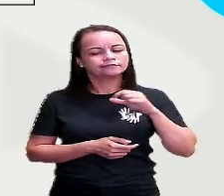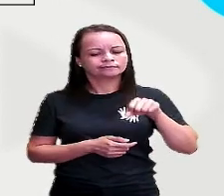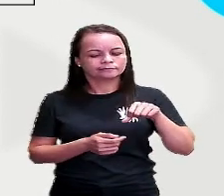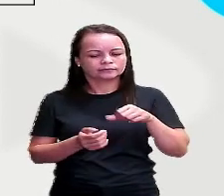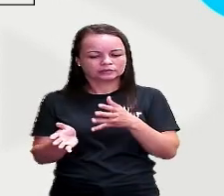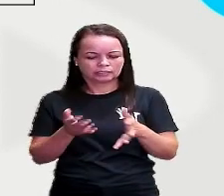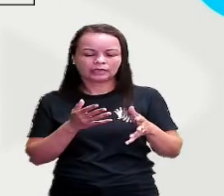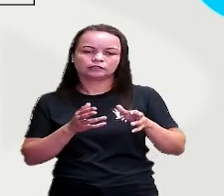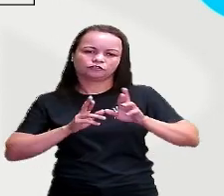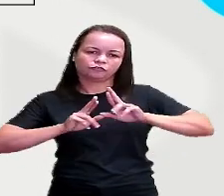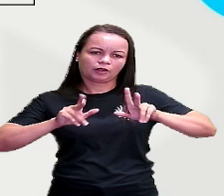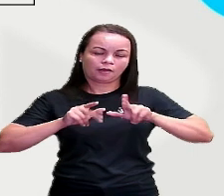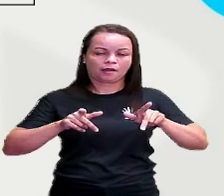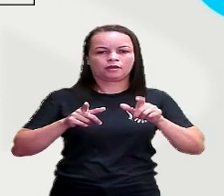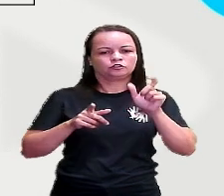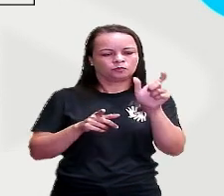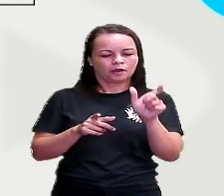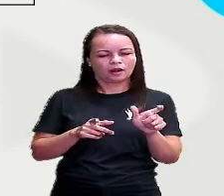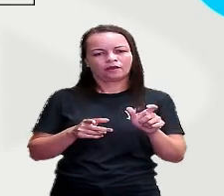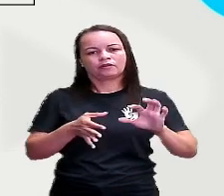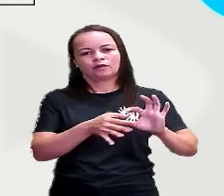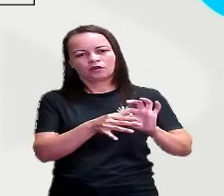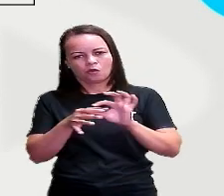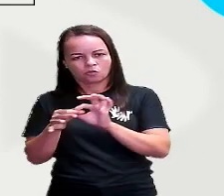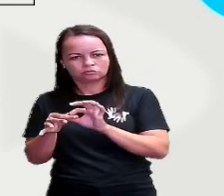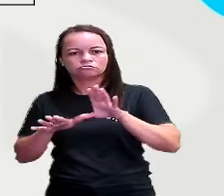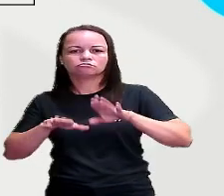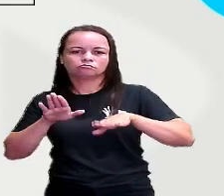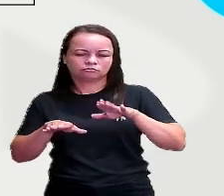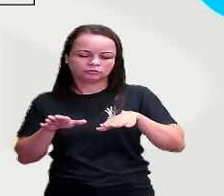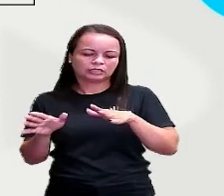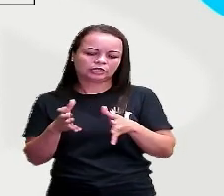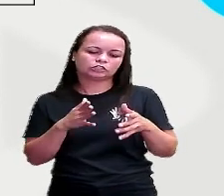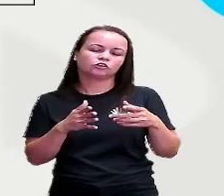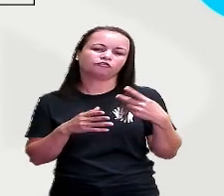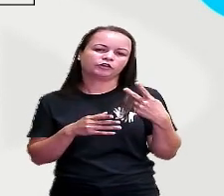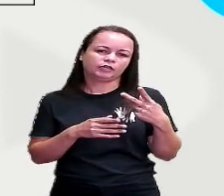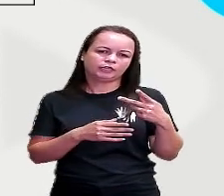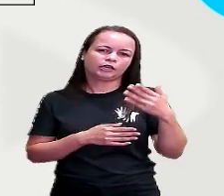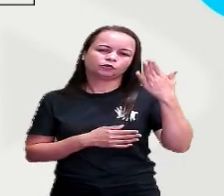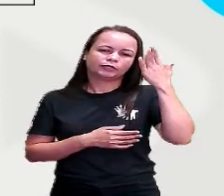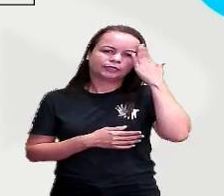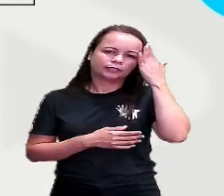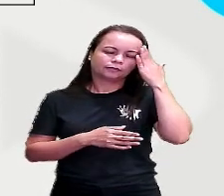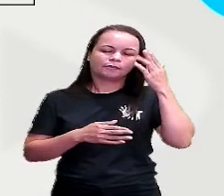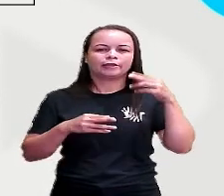diferença, né, entre as palavras, e dependendo do contexto, aí fica uma interpretação errônea.